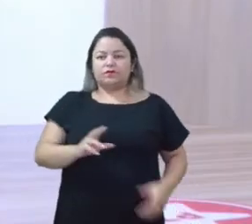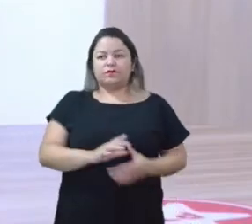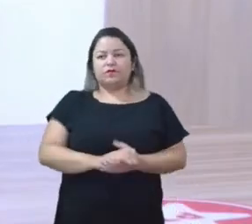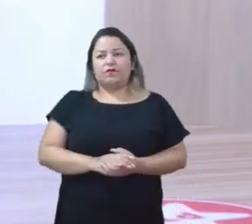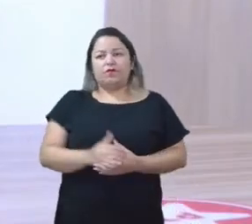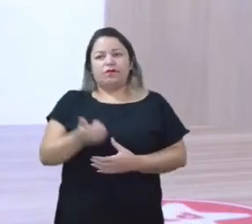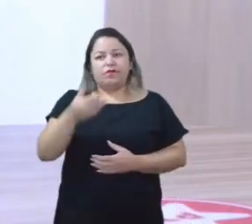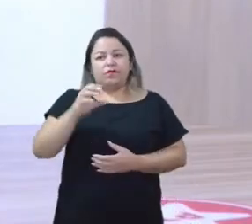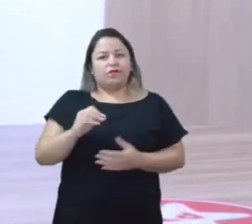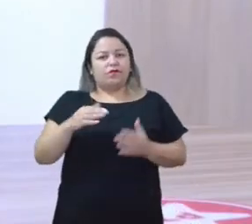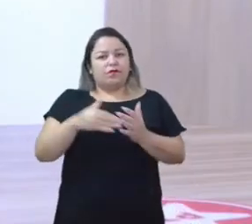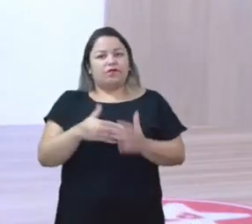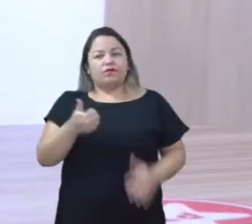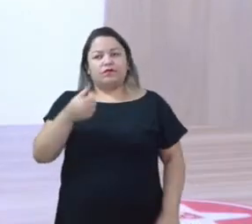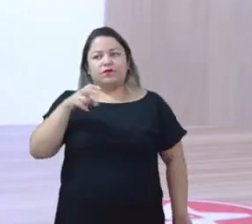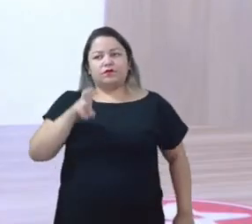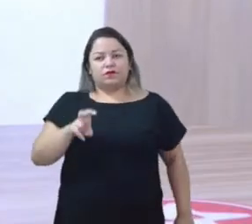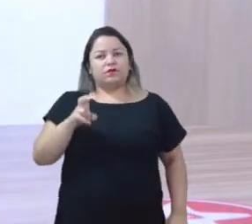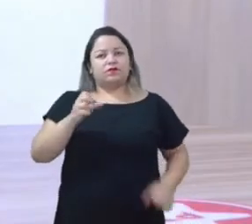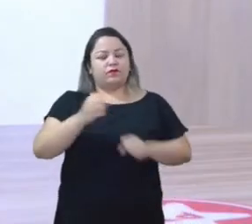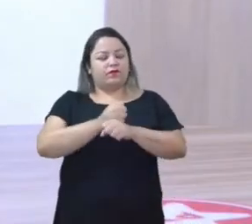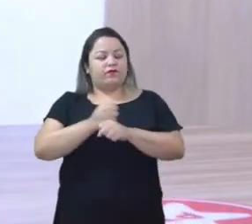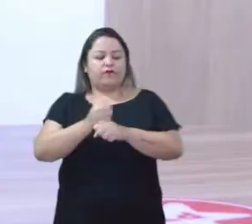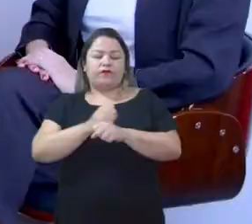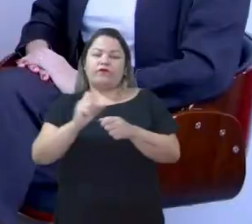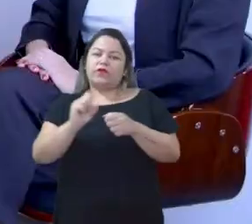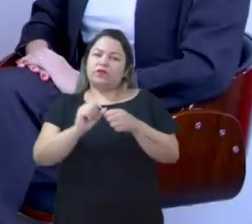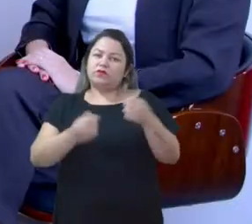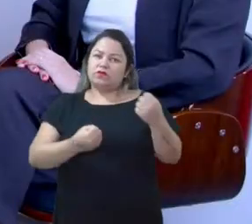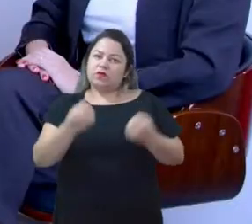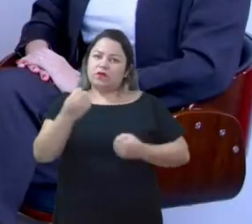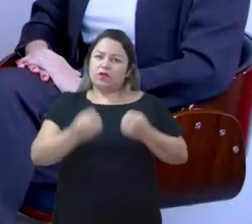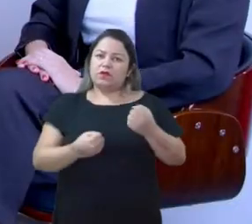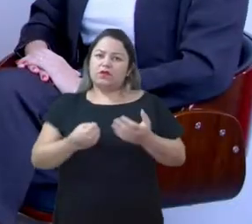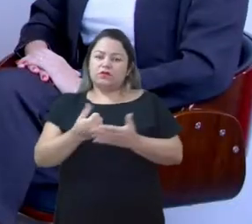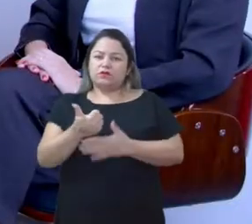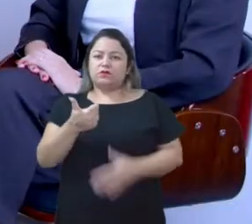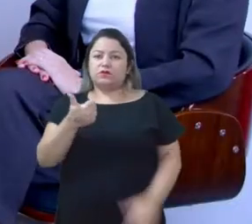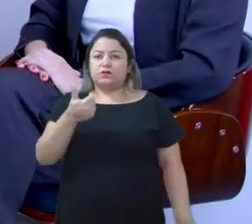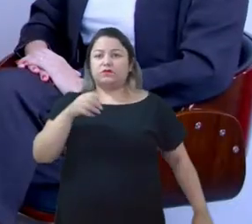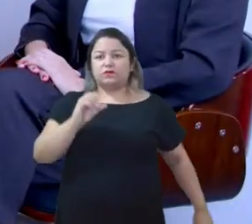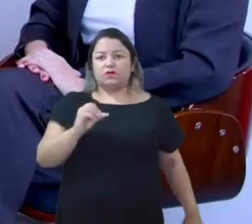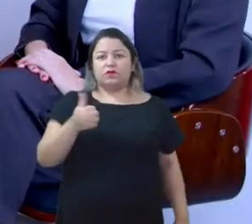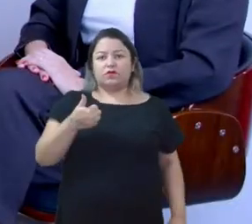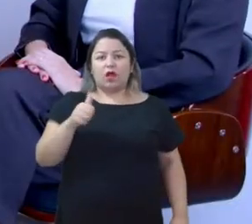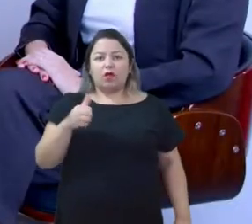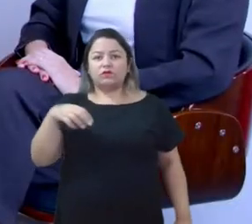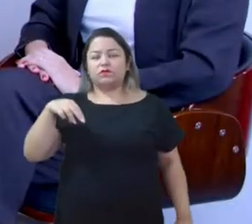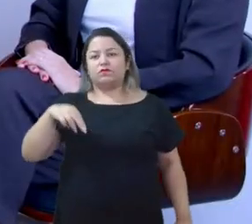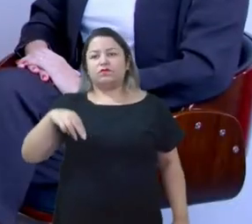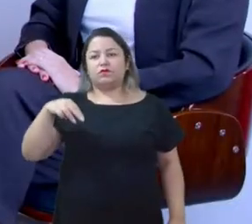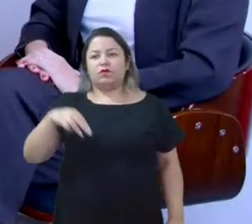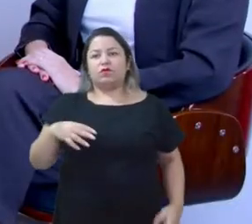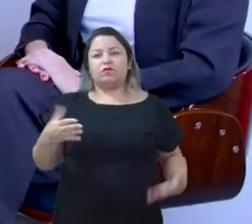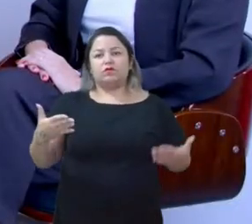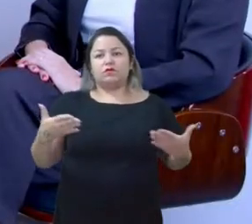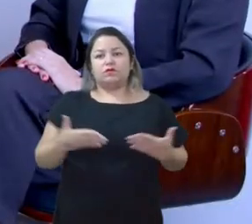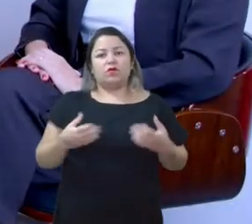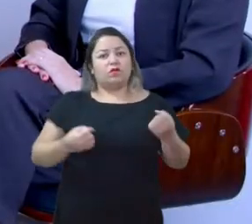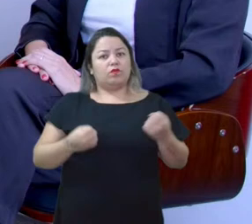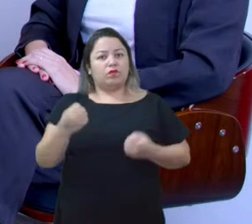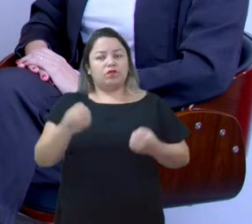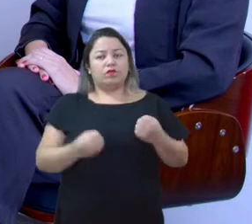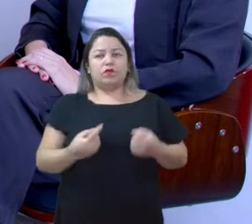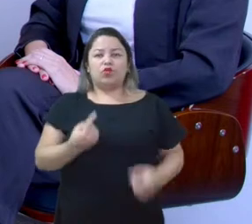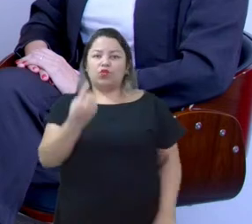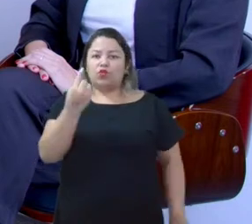uns 10, 15 anos, você fazia um carro gastando 10, 11 minutos. Hoje, um carro tem que ficar pronto em